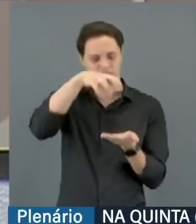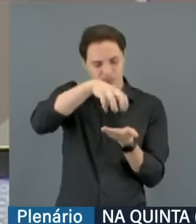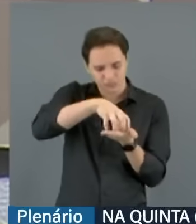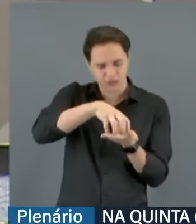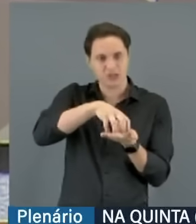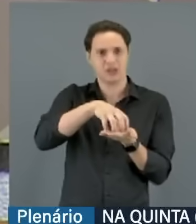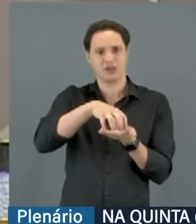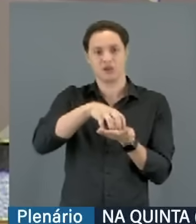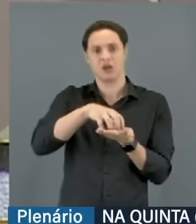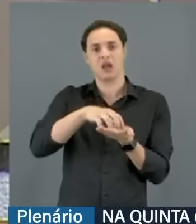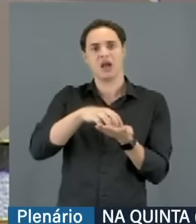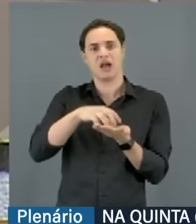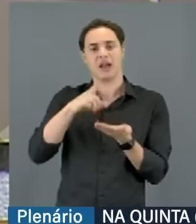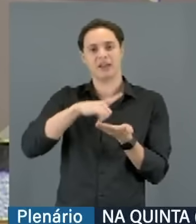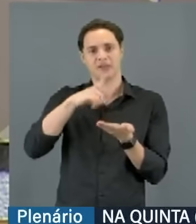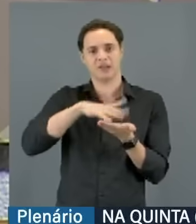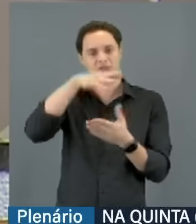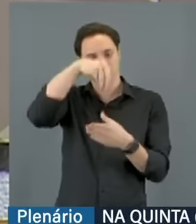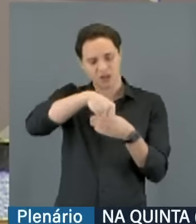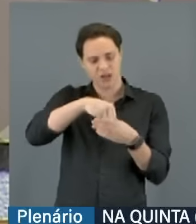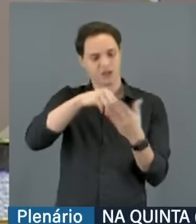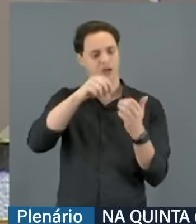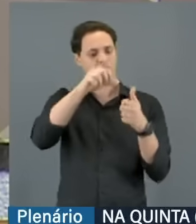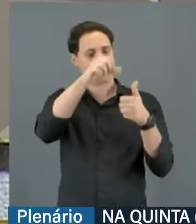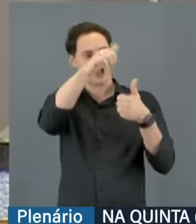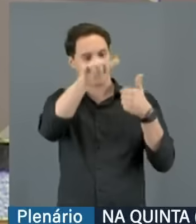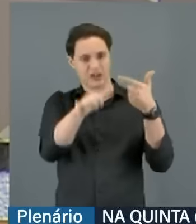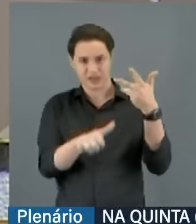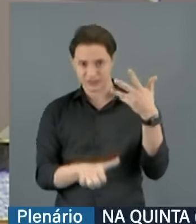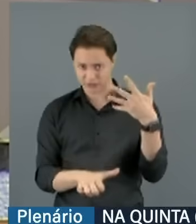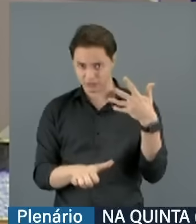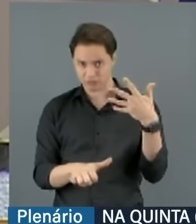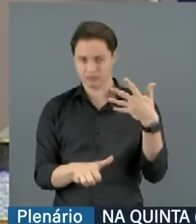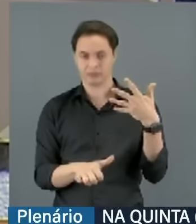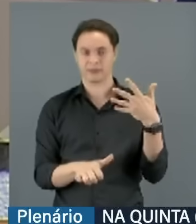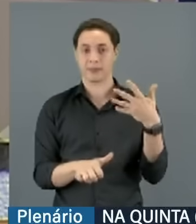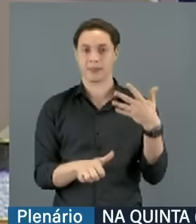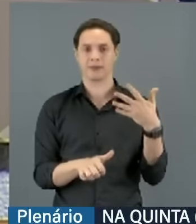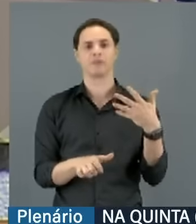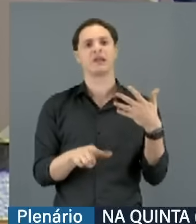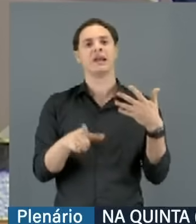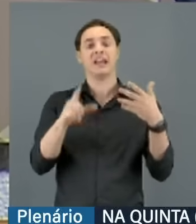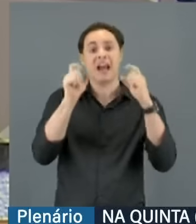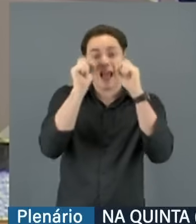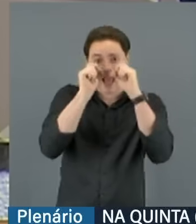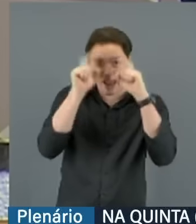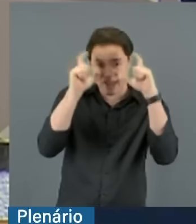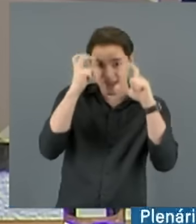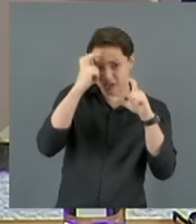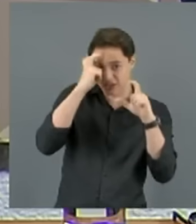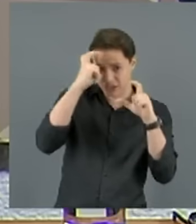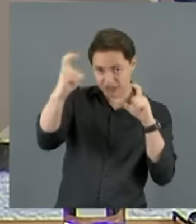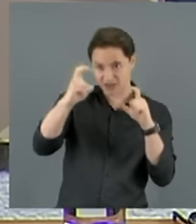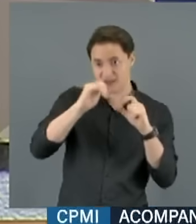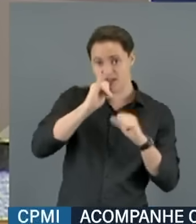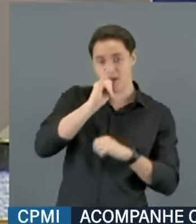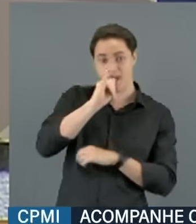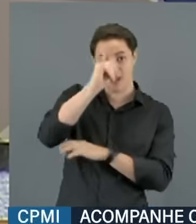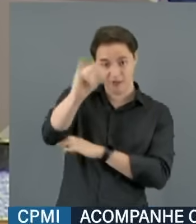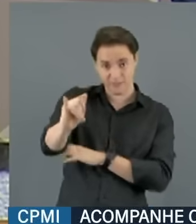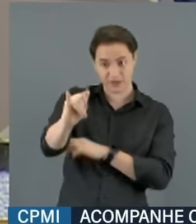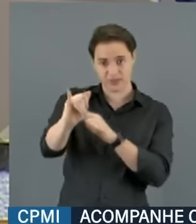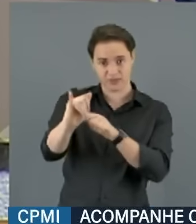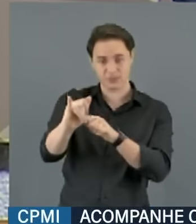e ela passa por processamento, ela passa por uma primeira análise, certo? Nesses alertas, inclusive, que já foram